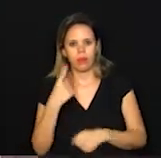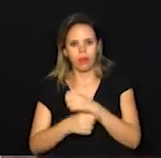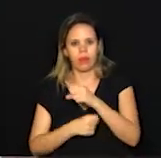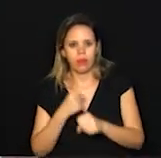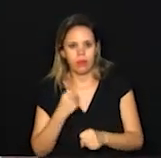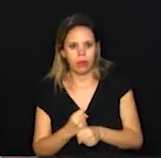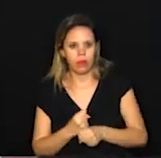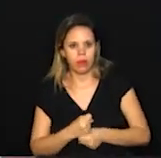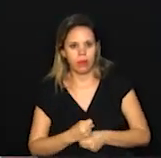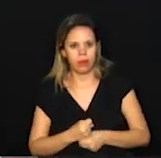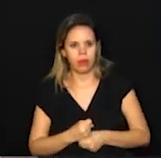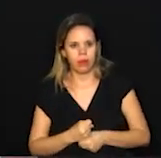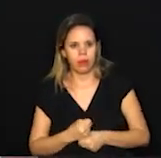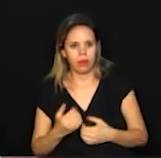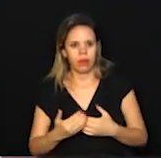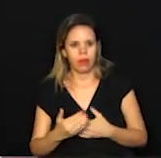ano,